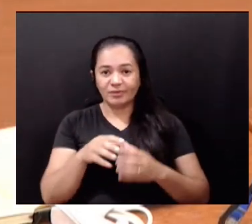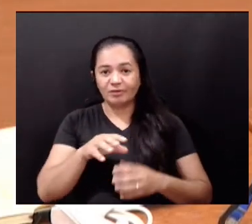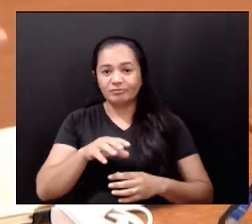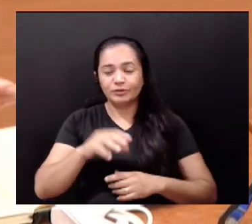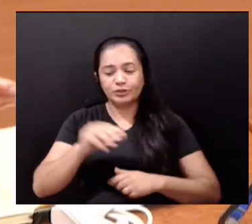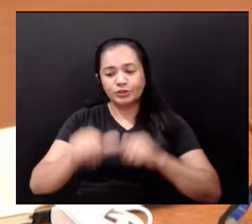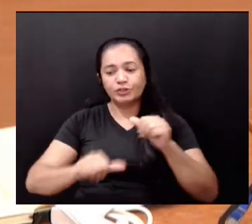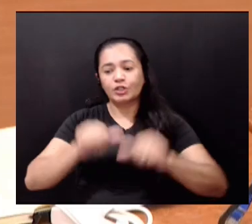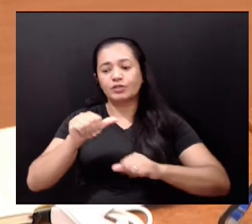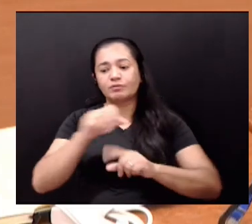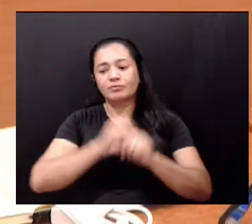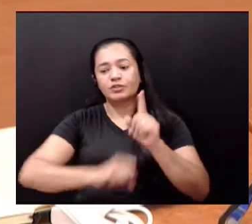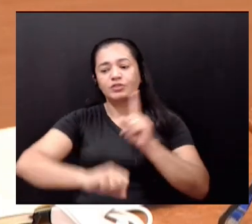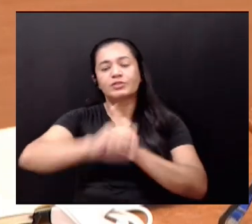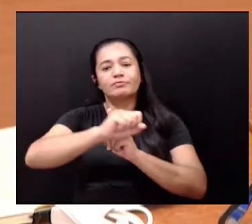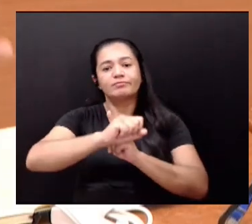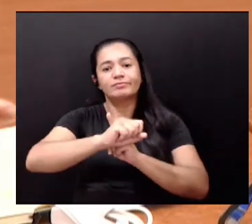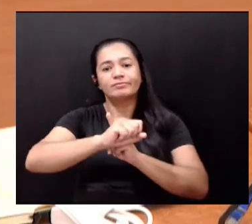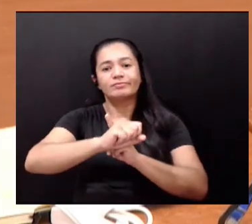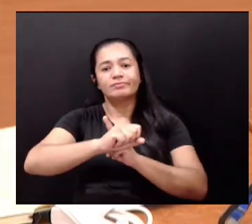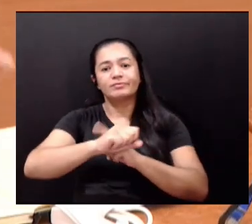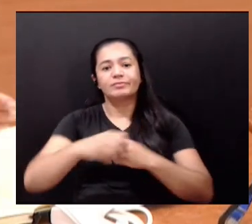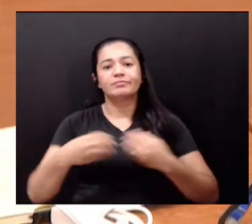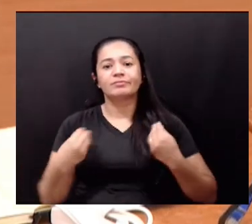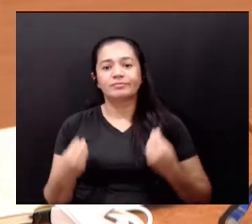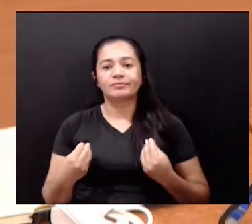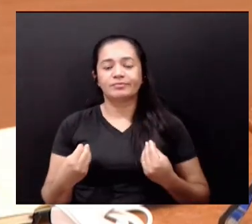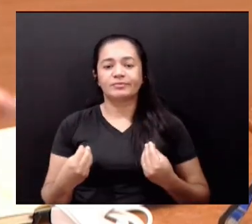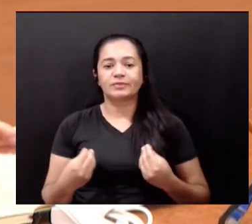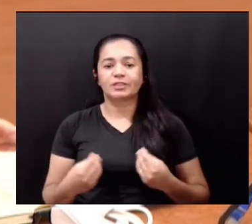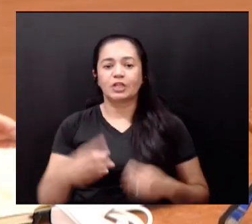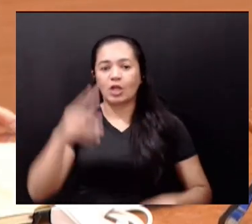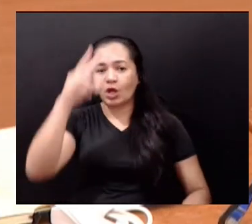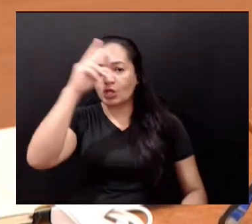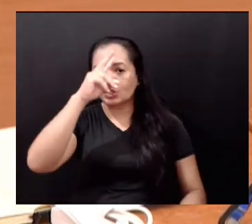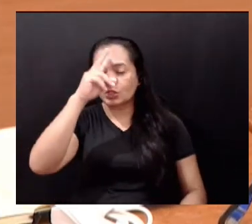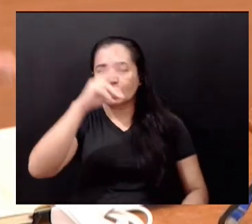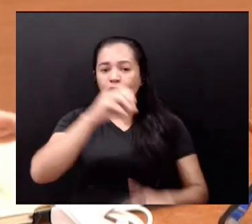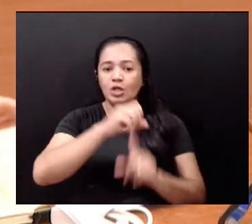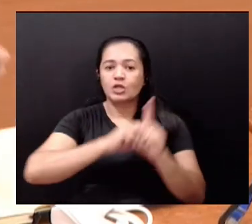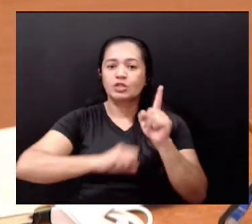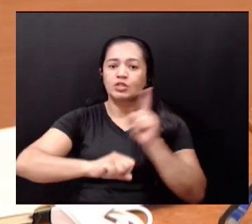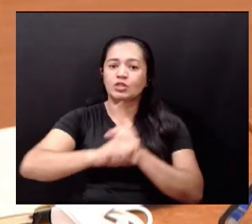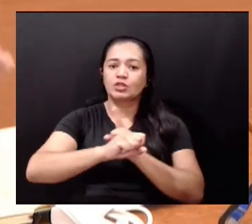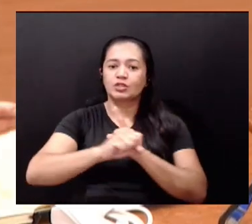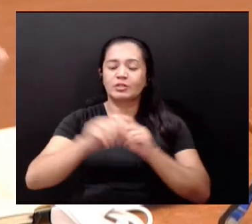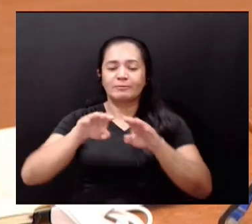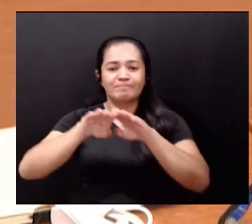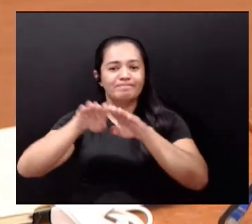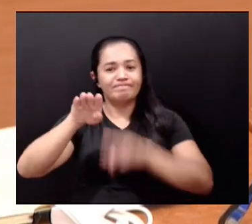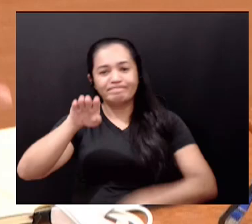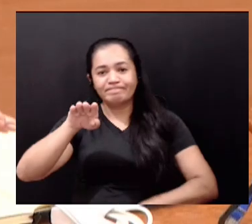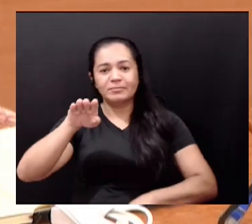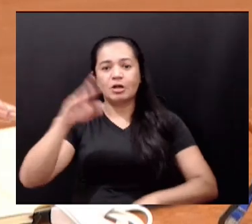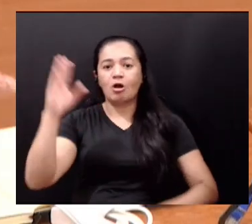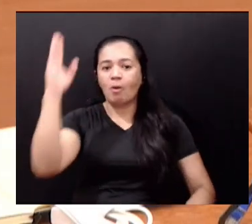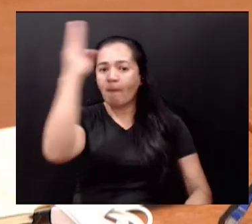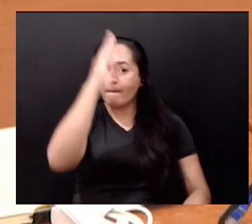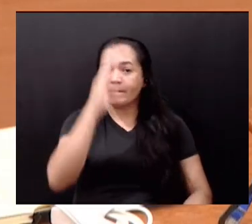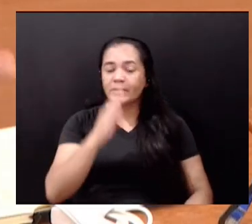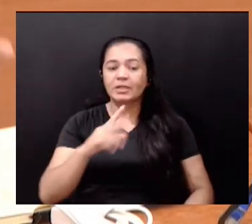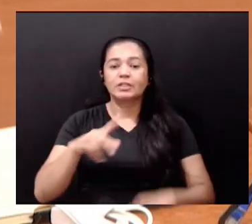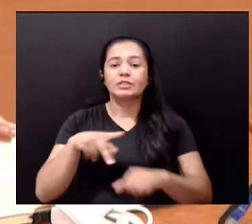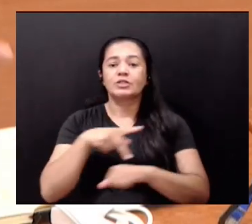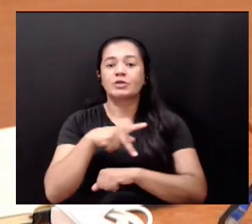sociedade que tem, historicamente, uma sociedade extremamente desigual. O Brasil é um país em que